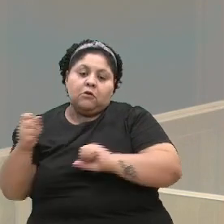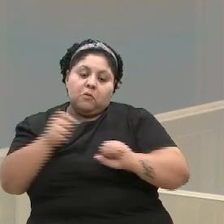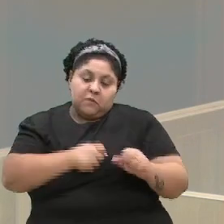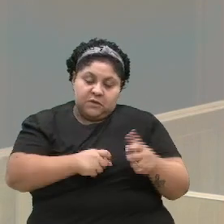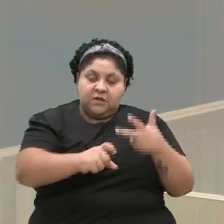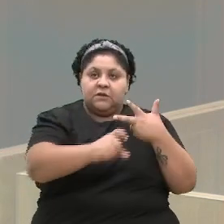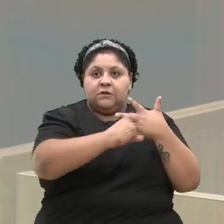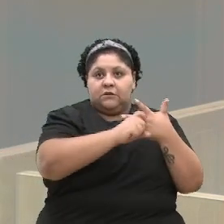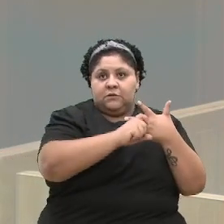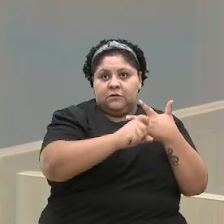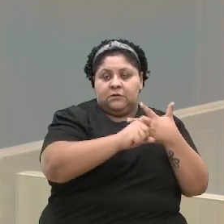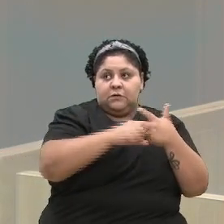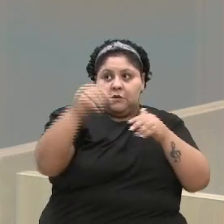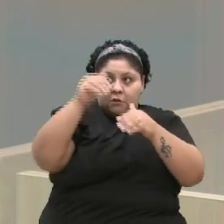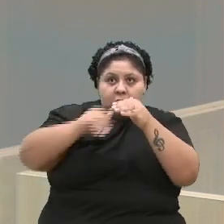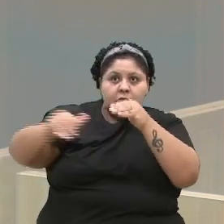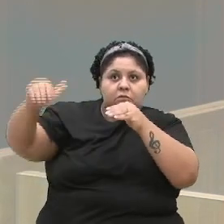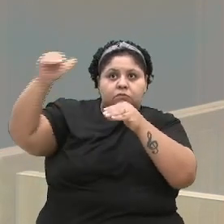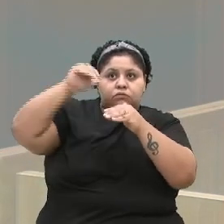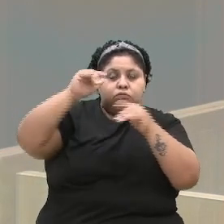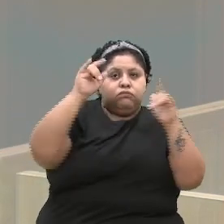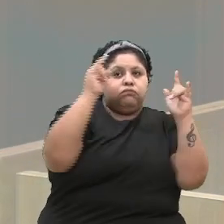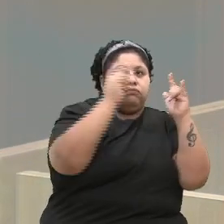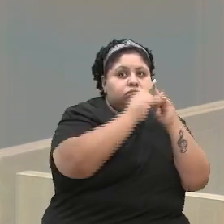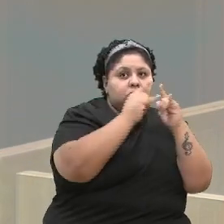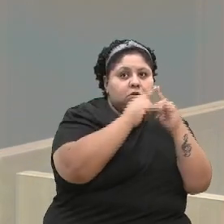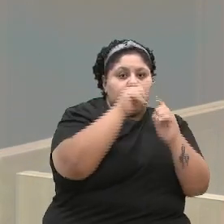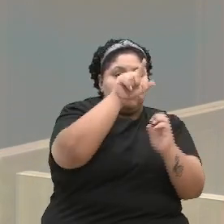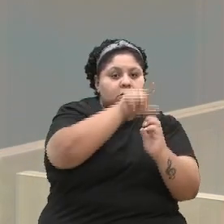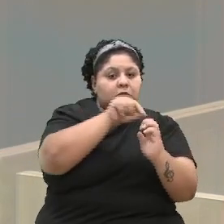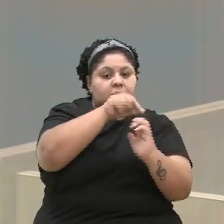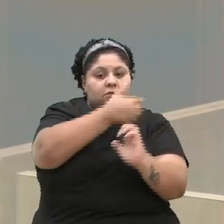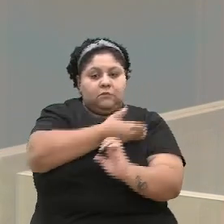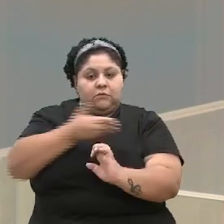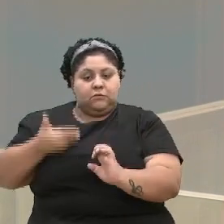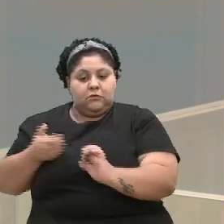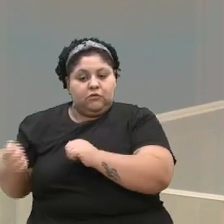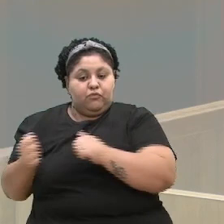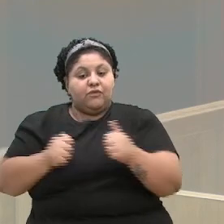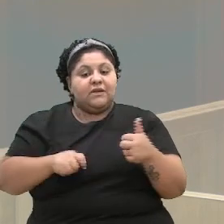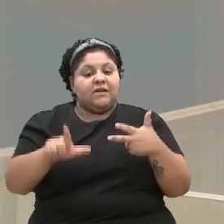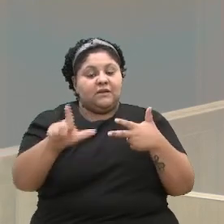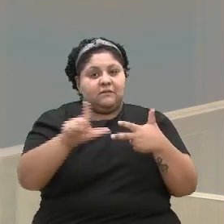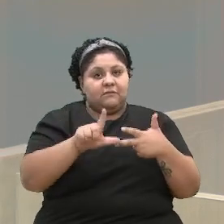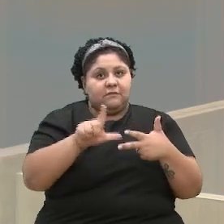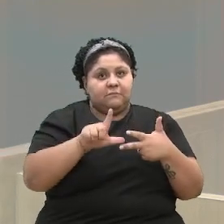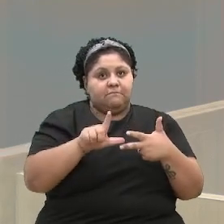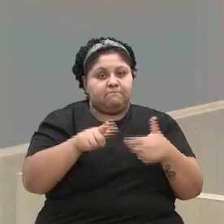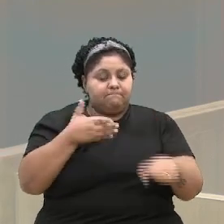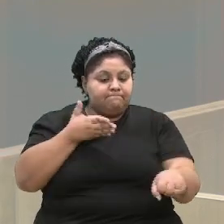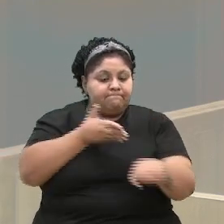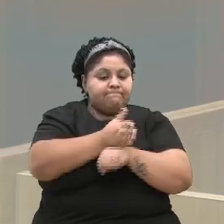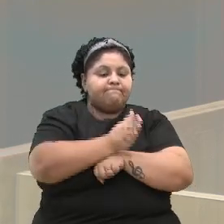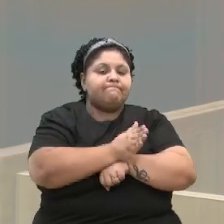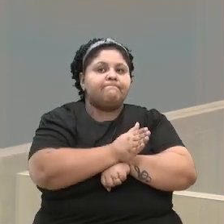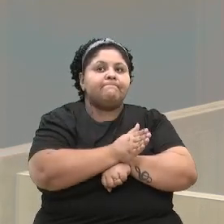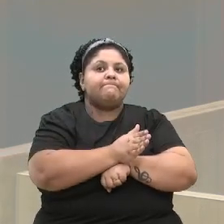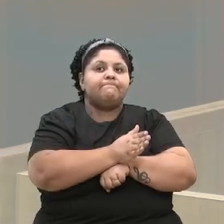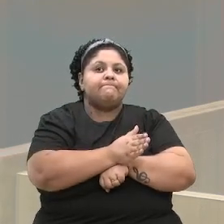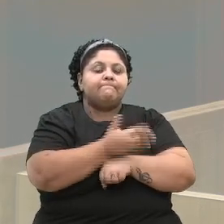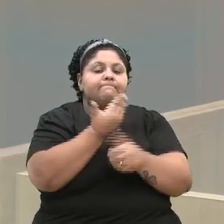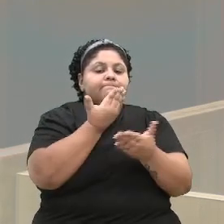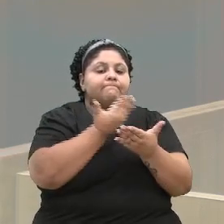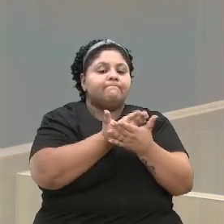executivo, autarquias, fundações, empresas públicas e poder legislativo, a participação de estudantes